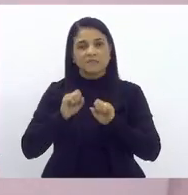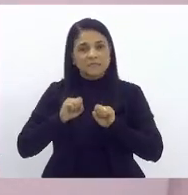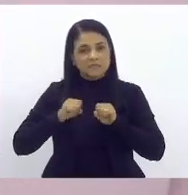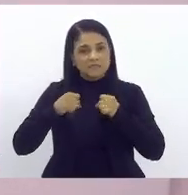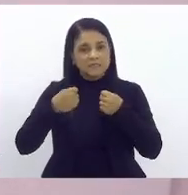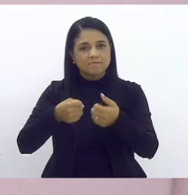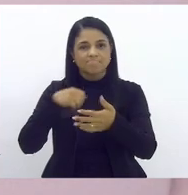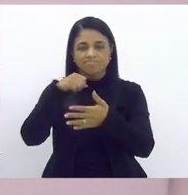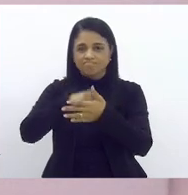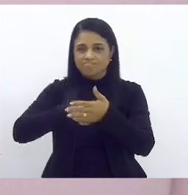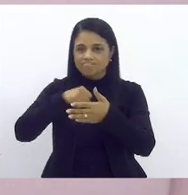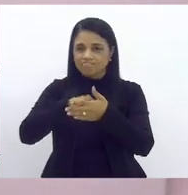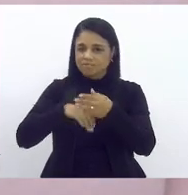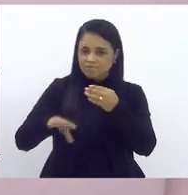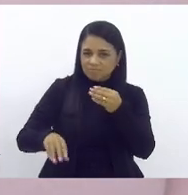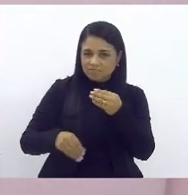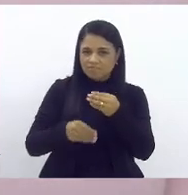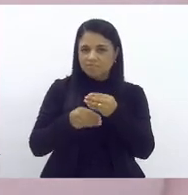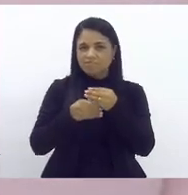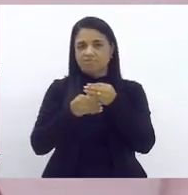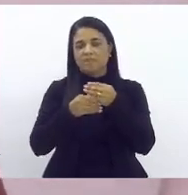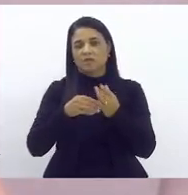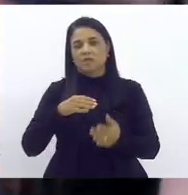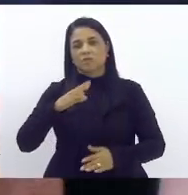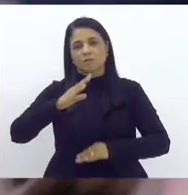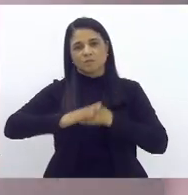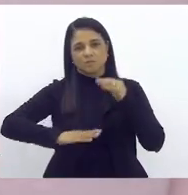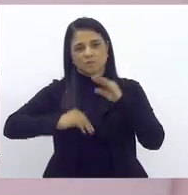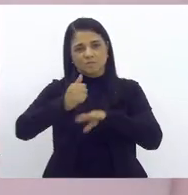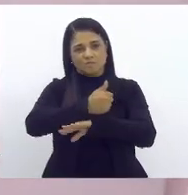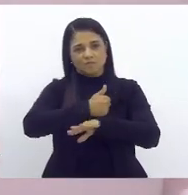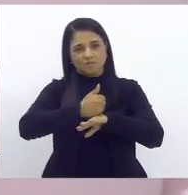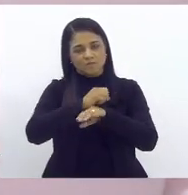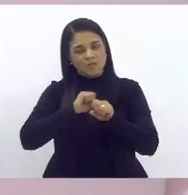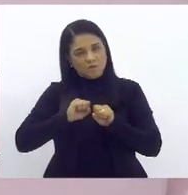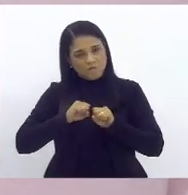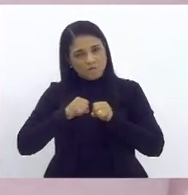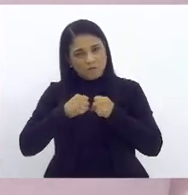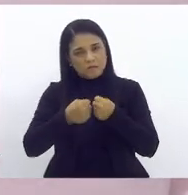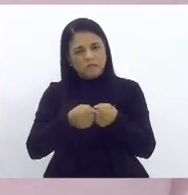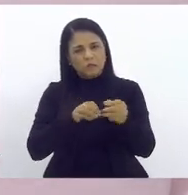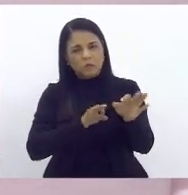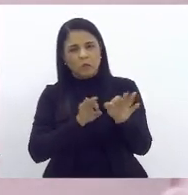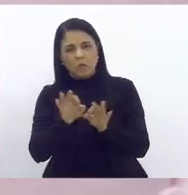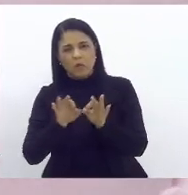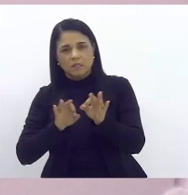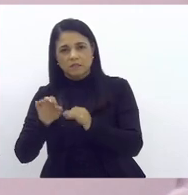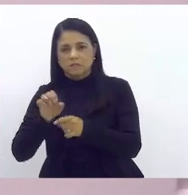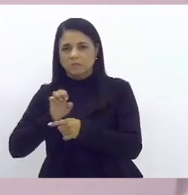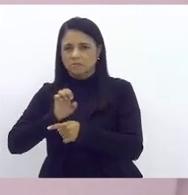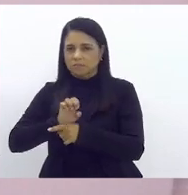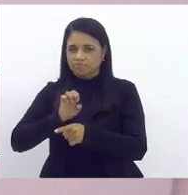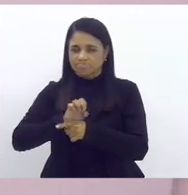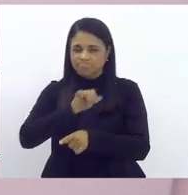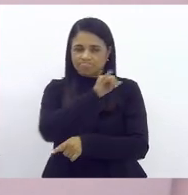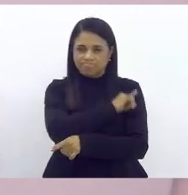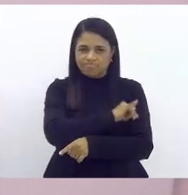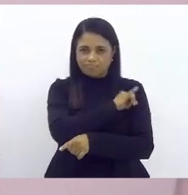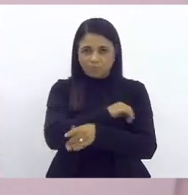do enquadramento chega aqui, reforçando a luta organizada aqui do Estado do Rio de